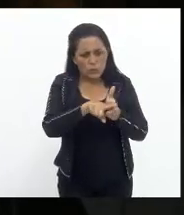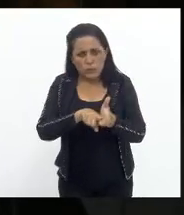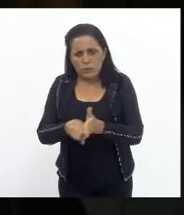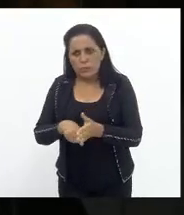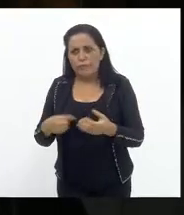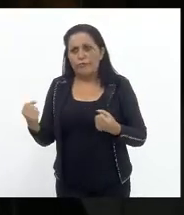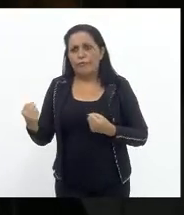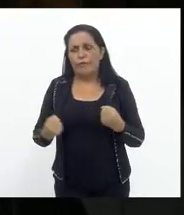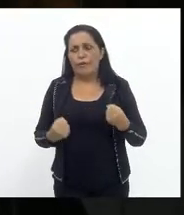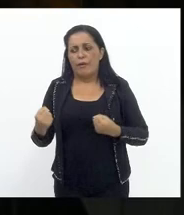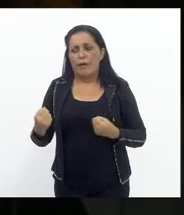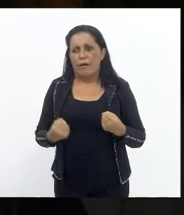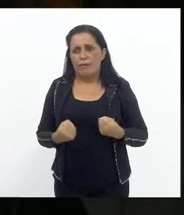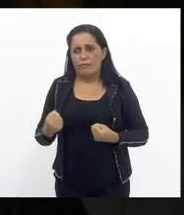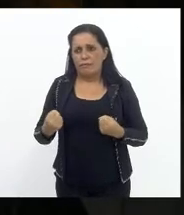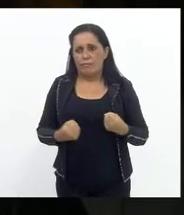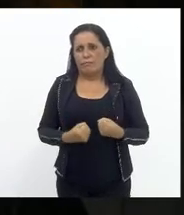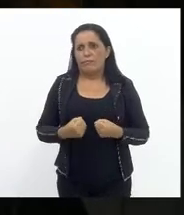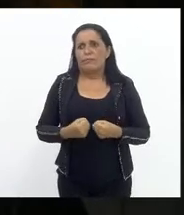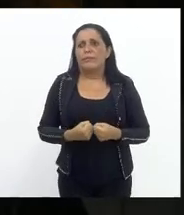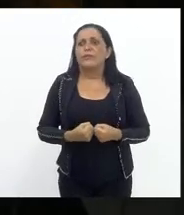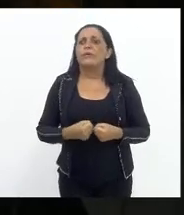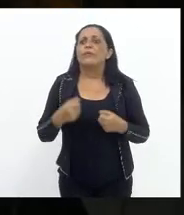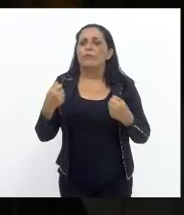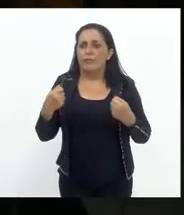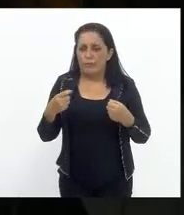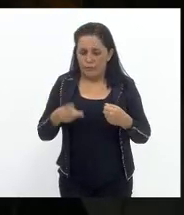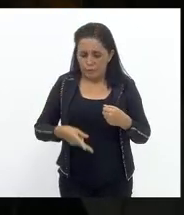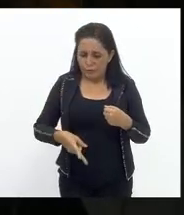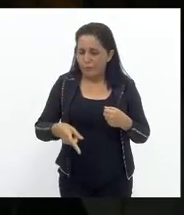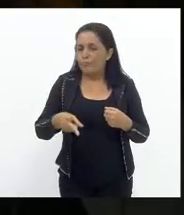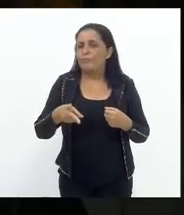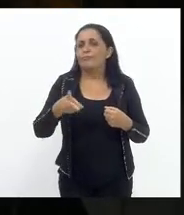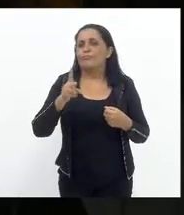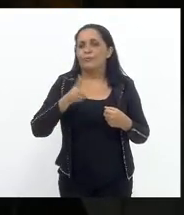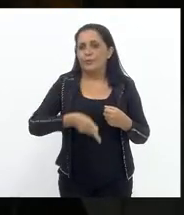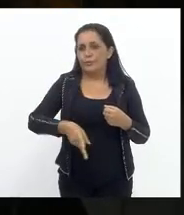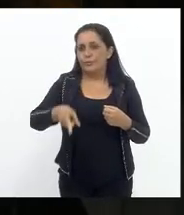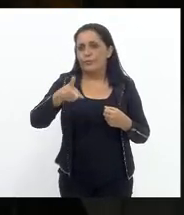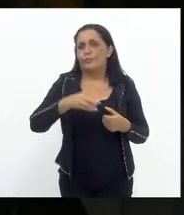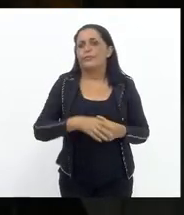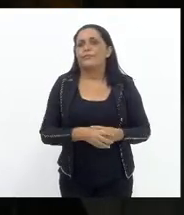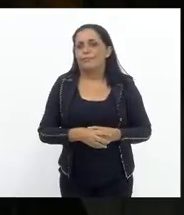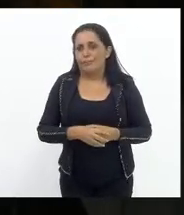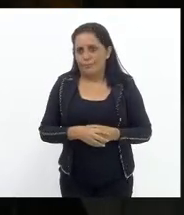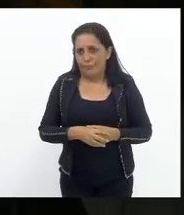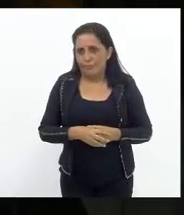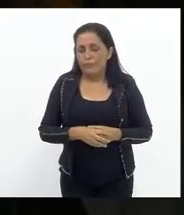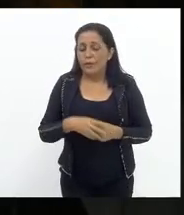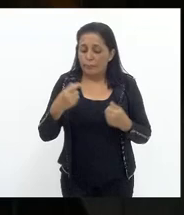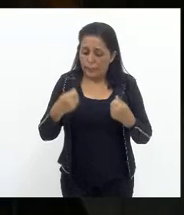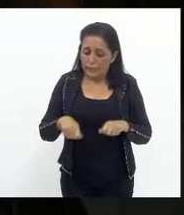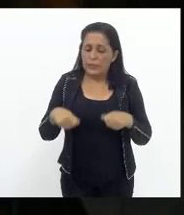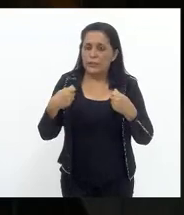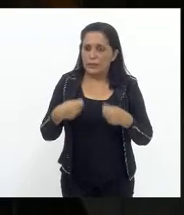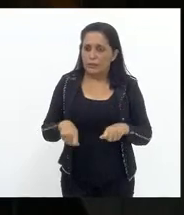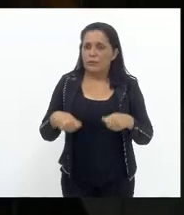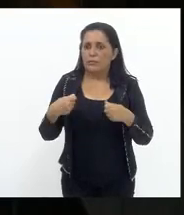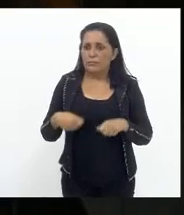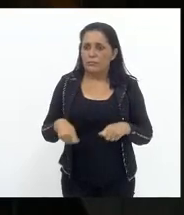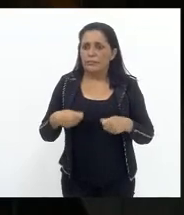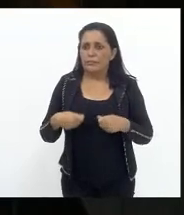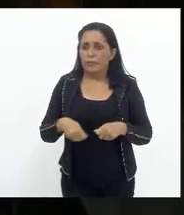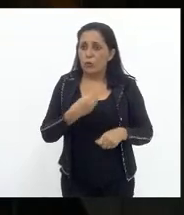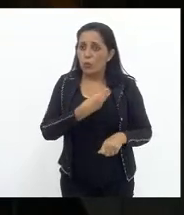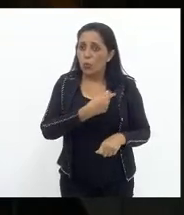inspeção veicular, continua a acontecer. É necessário que